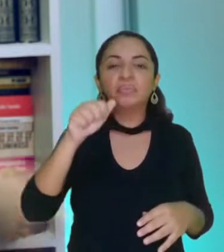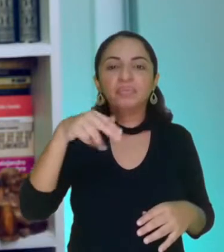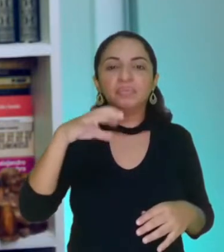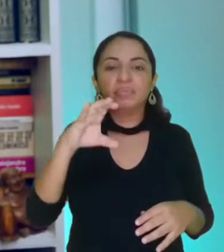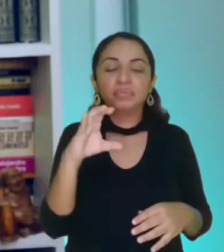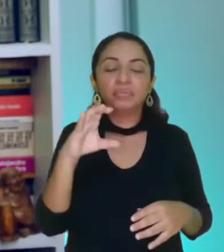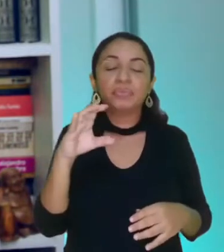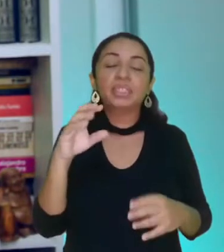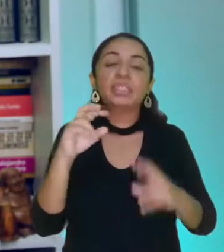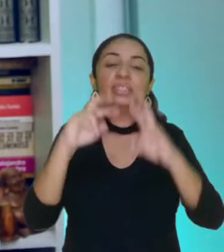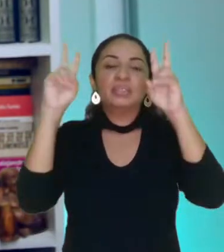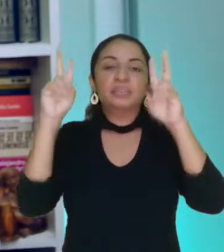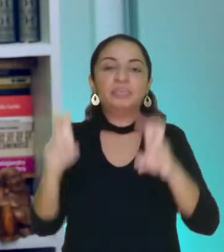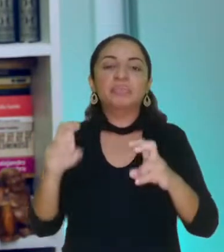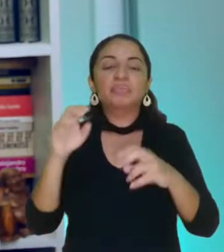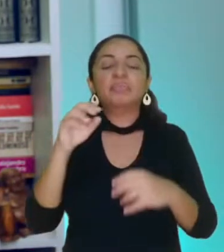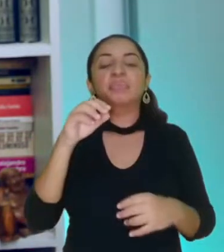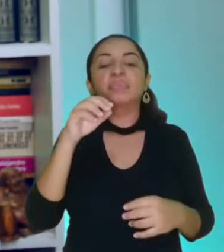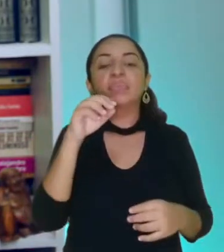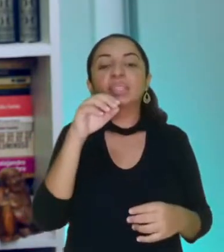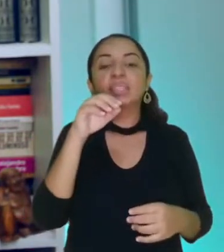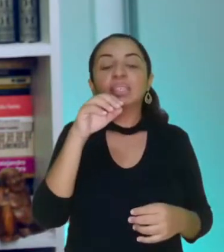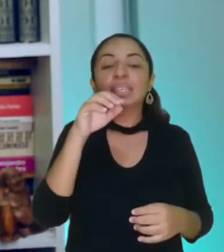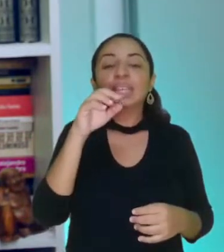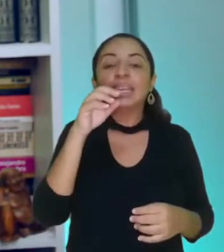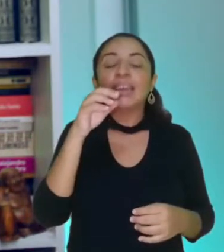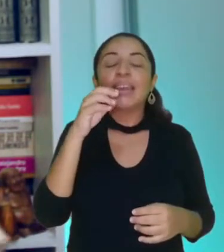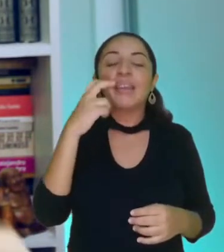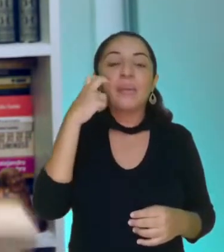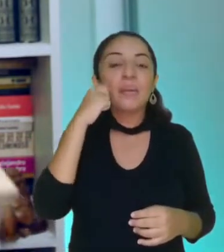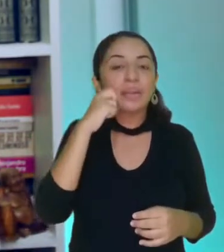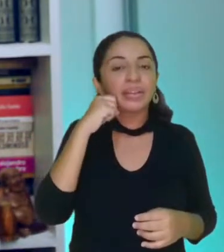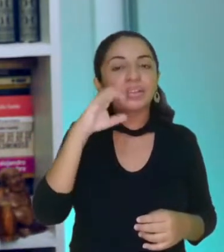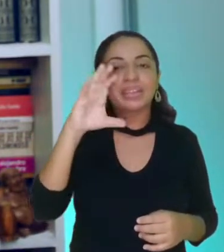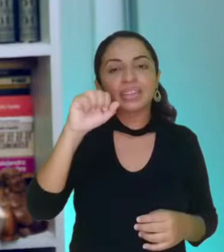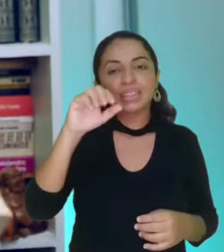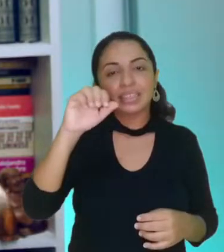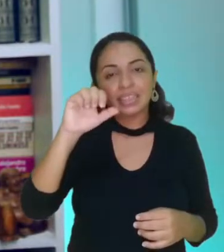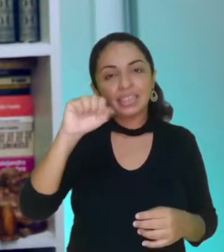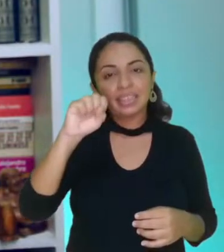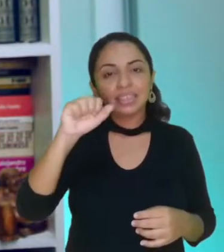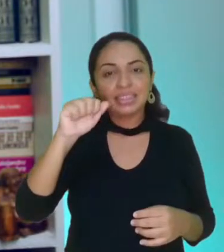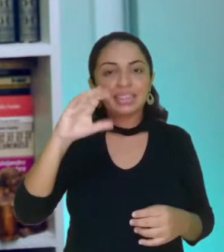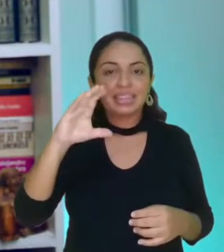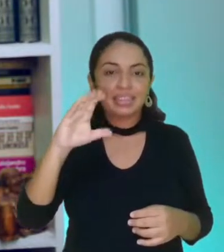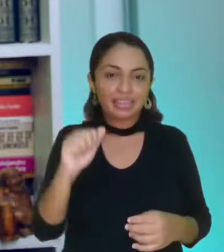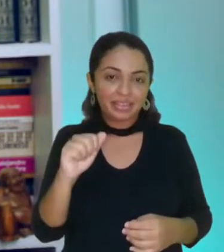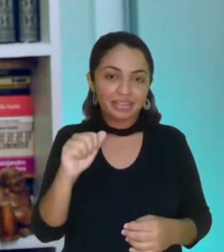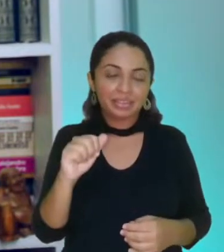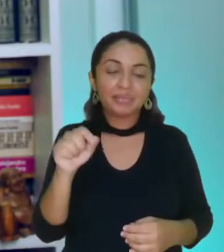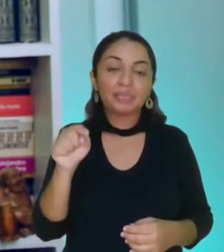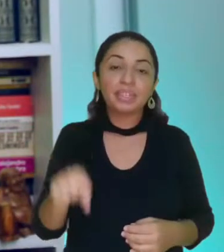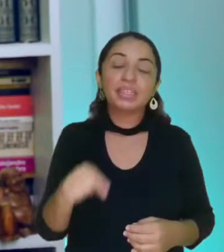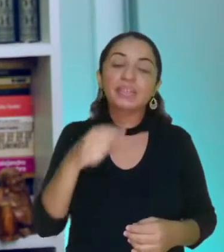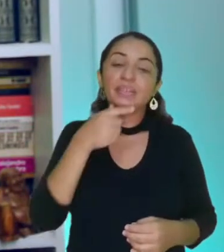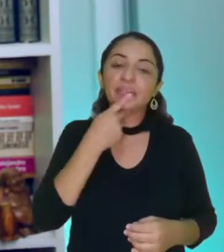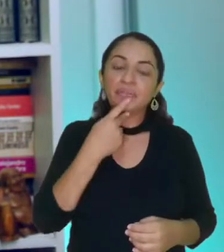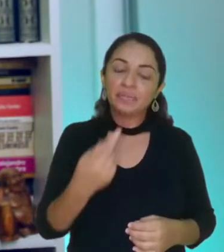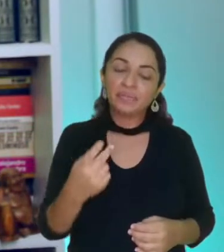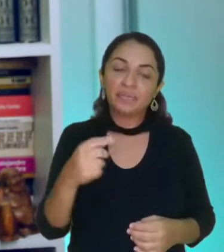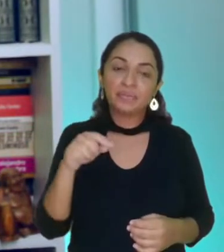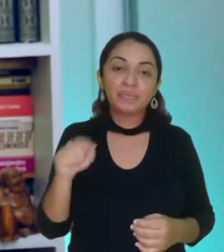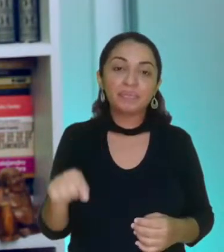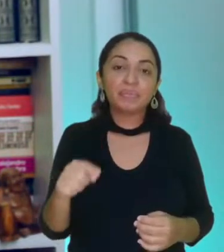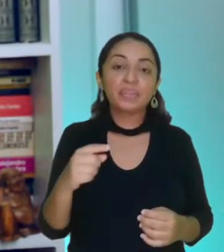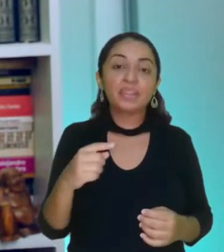Leblanc, Ladrão de Casaca. Não sabia que tinha saído nessa edição. Se há golpes de classe, são os encenados por Arsène Lupin, o ladrão